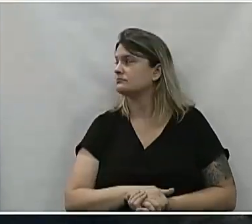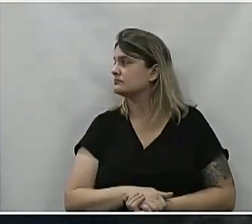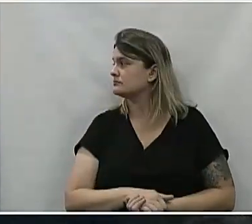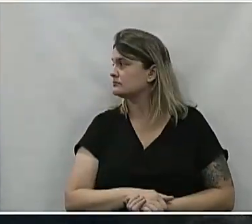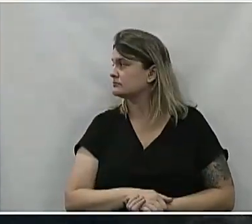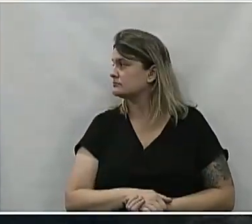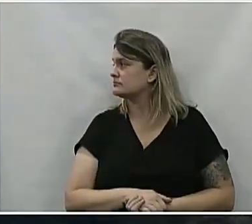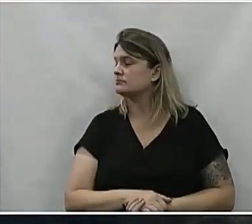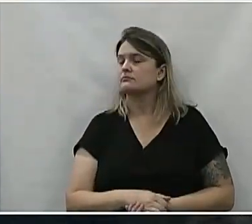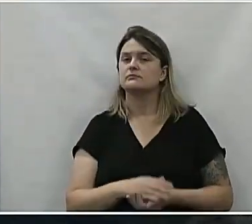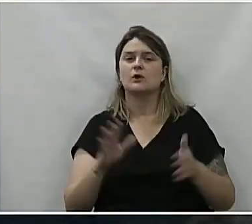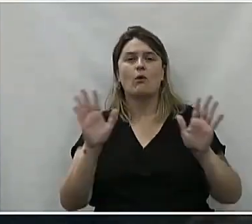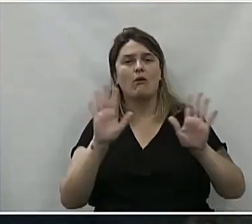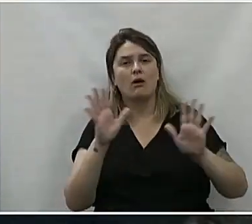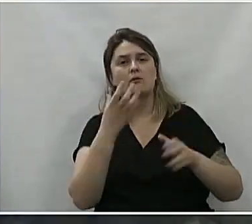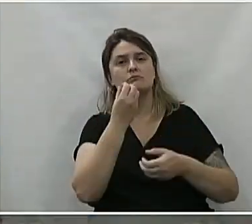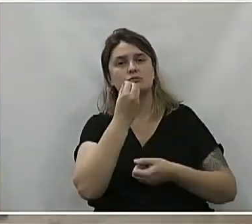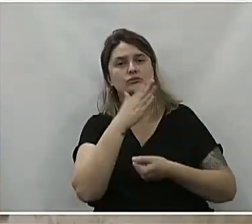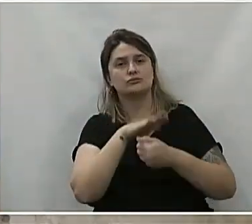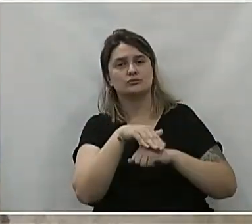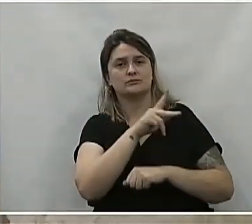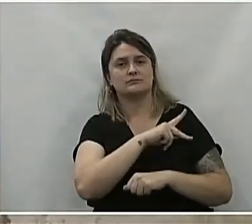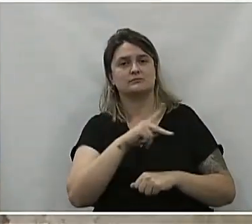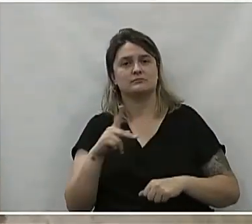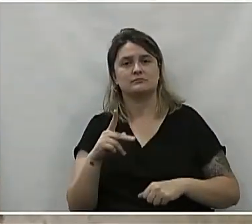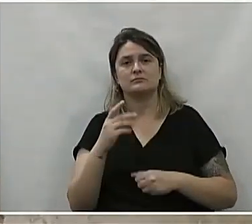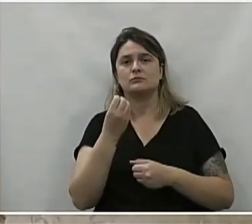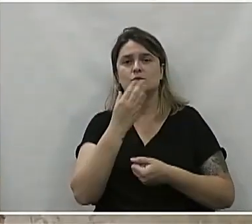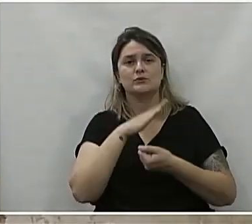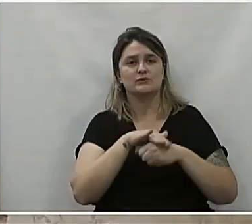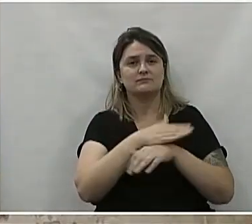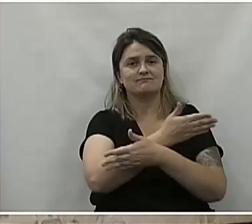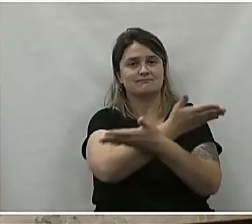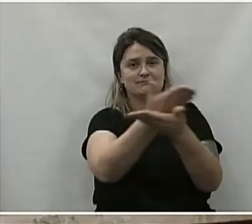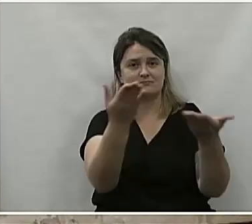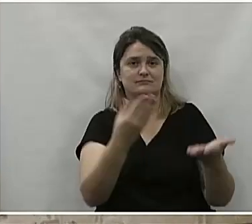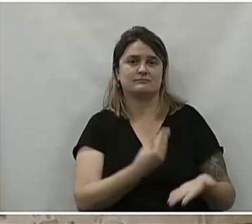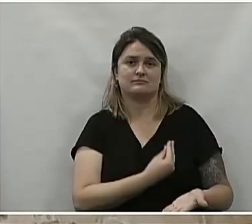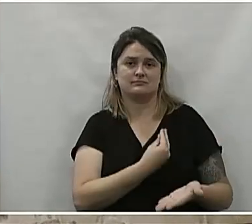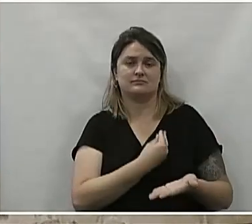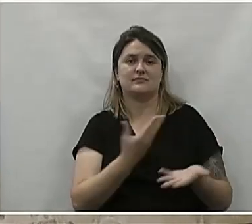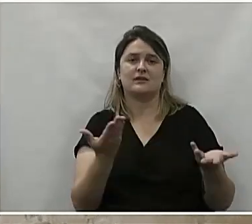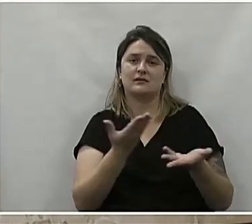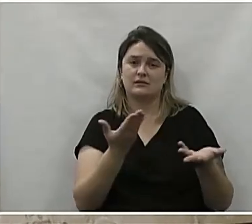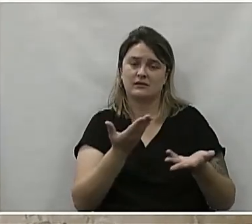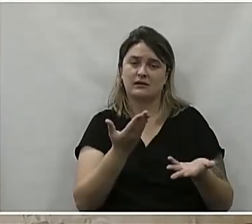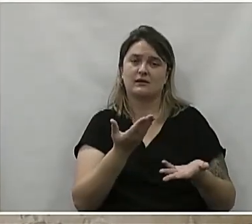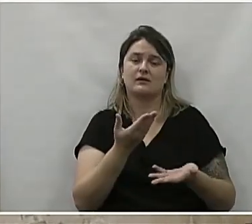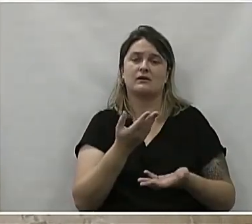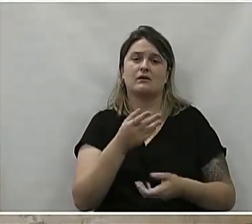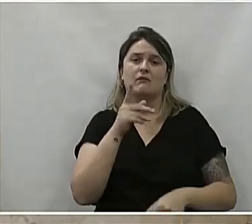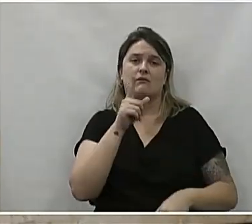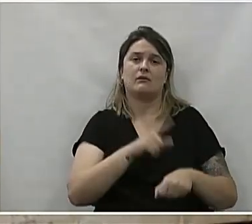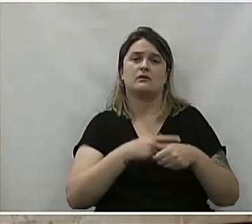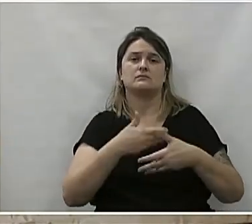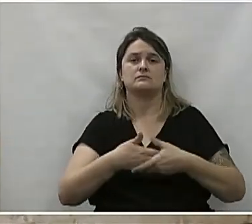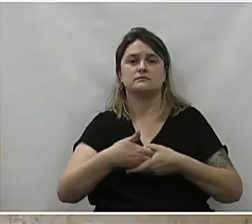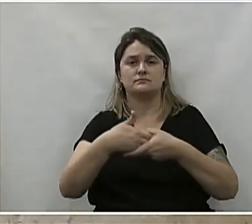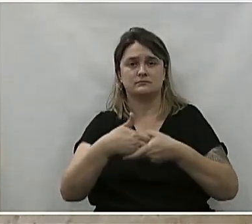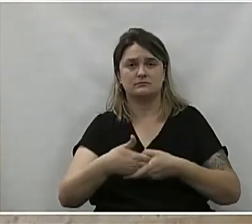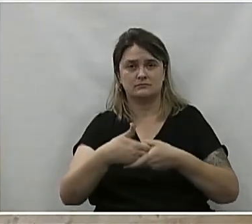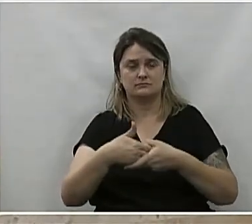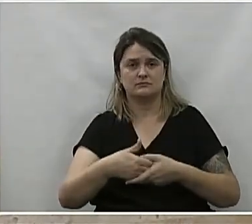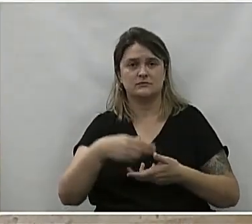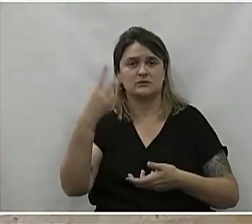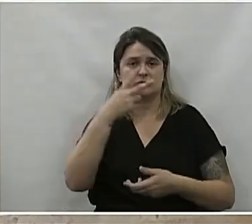Olá Boa noite Senhor presidente Boa noite Todos presentes Gostaria de imediato Cumprimentar